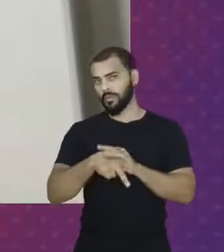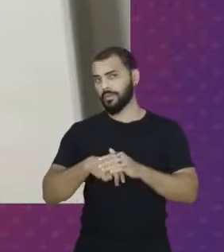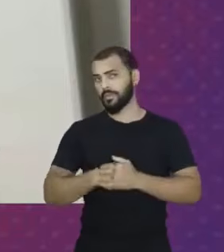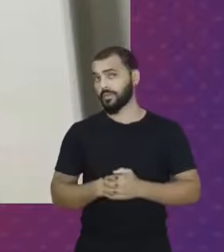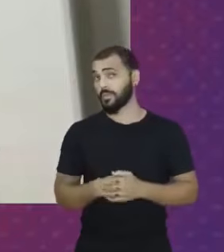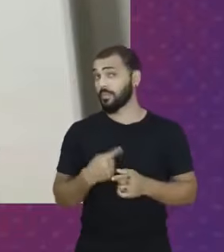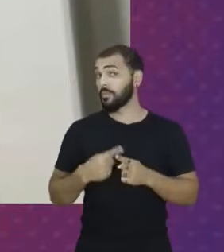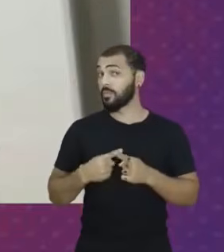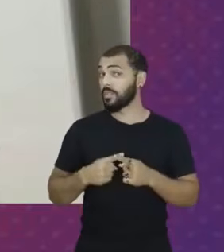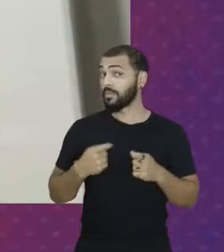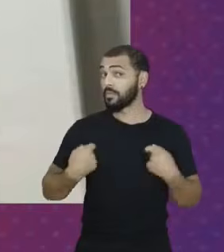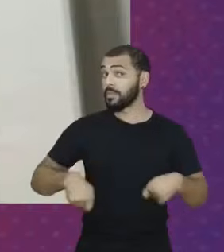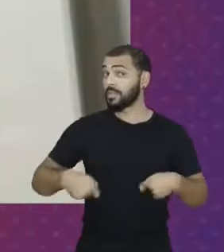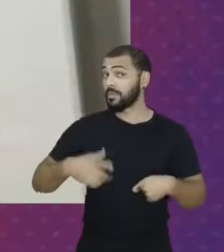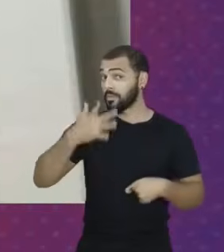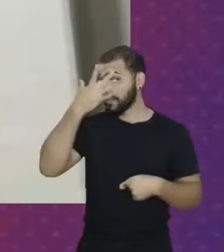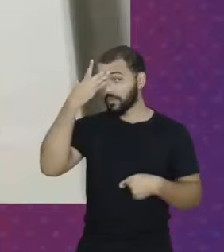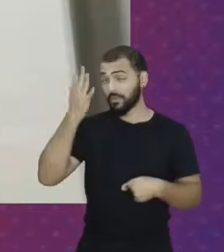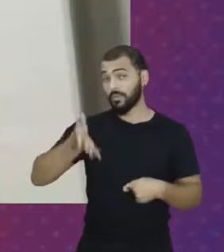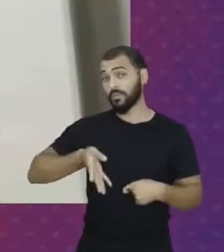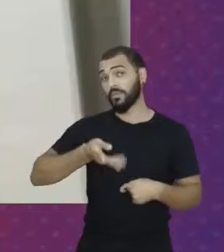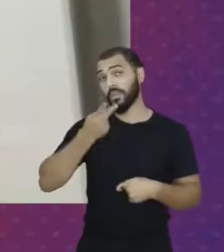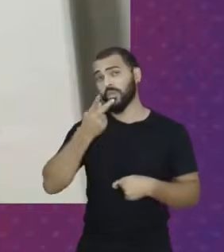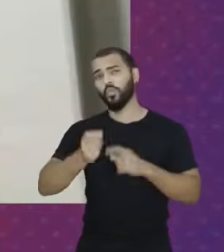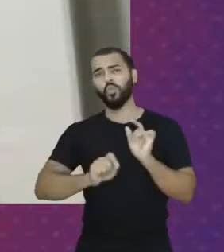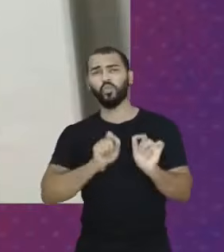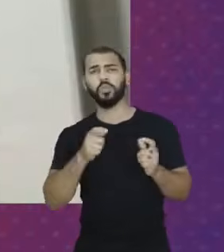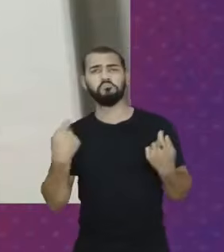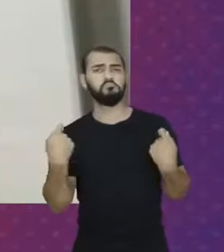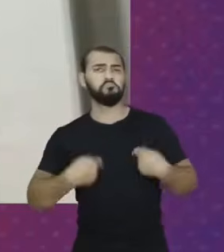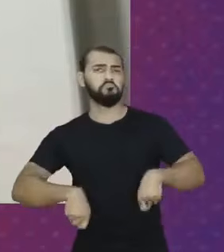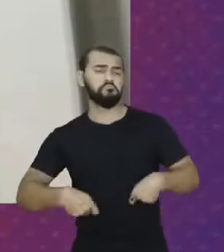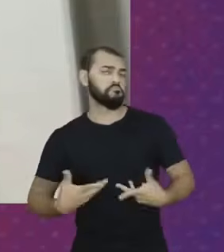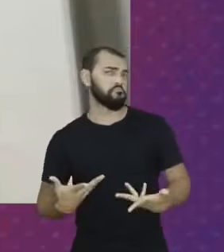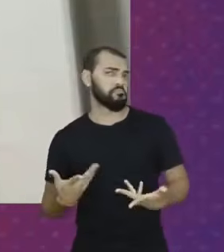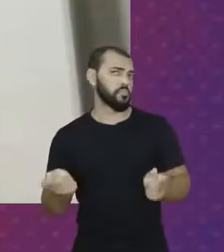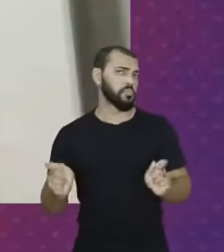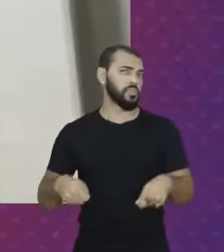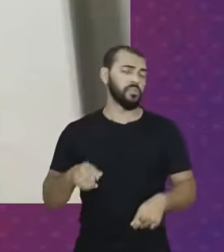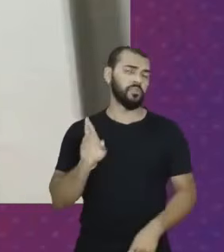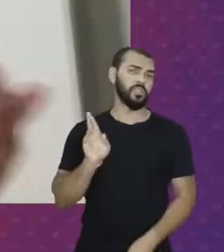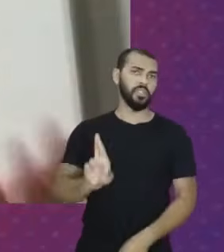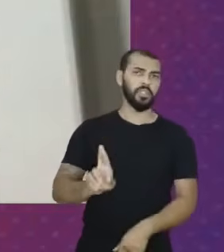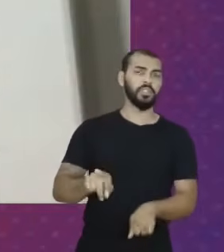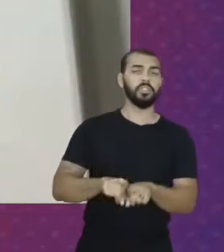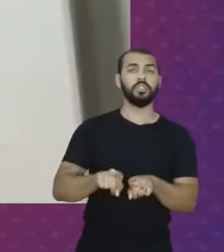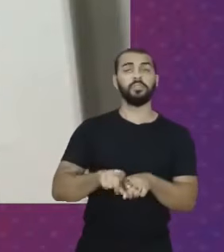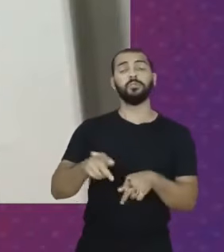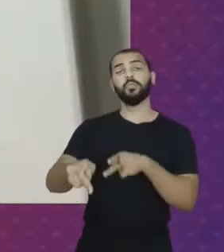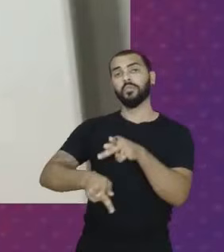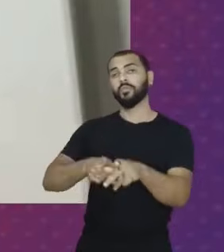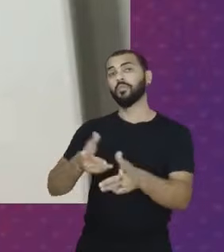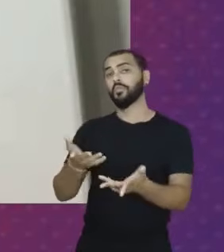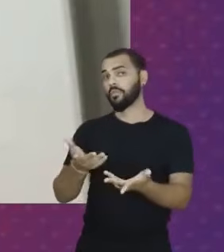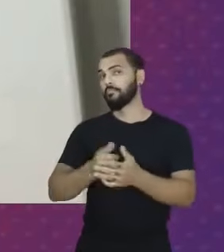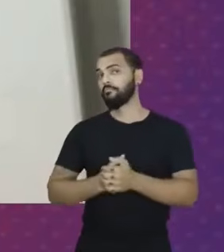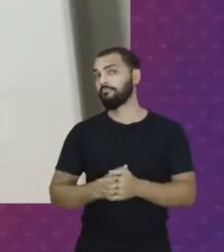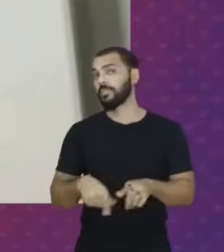possam dizer o que é que precisa, né? Porque nós estamos lá, afinal, para representar essas pessoas, portanto, não podemos tomar